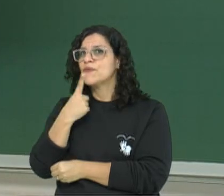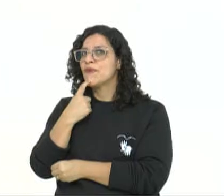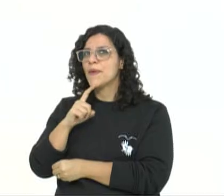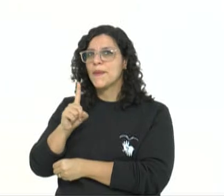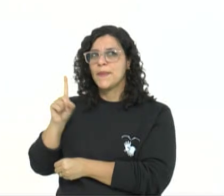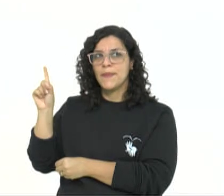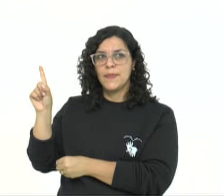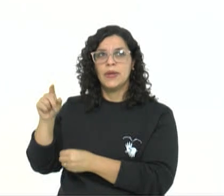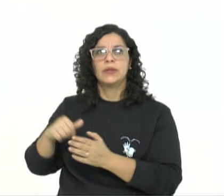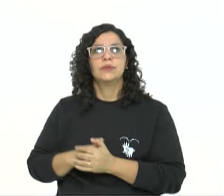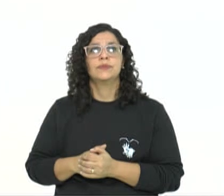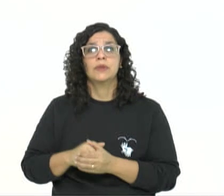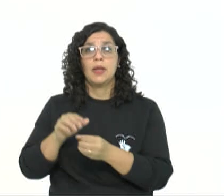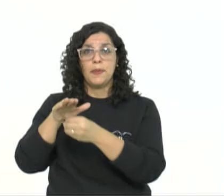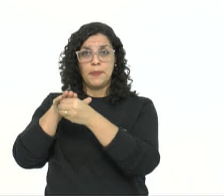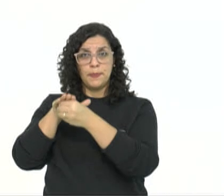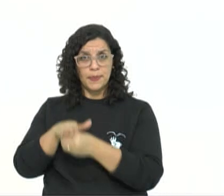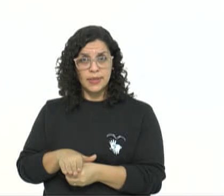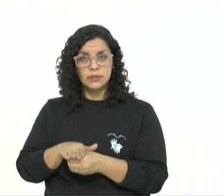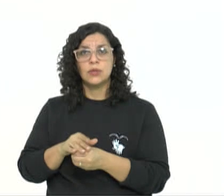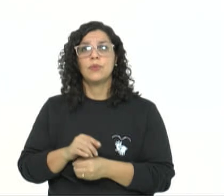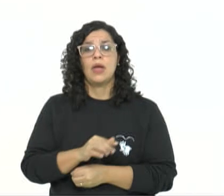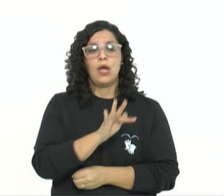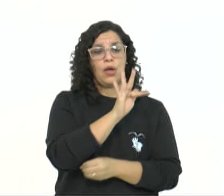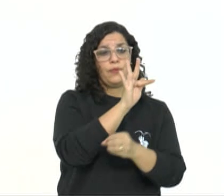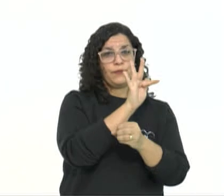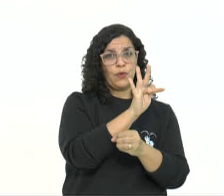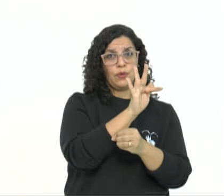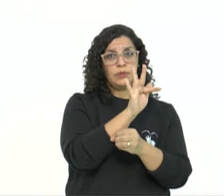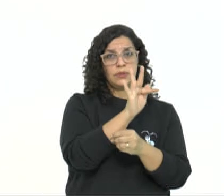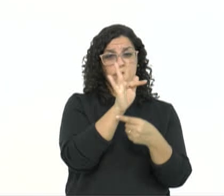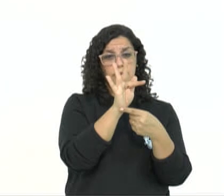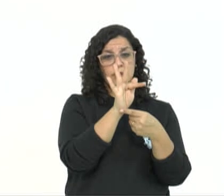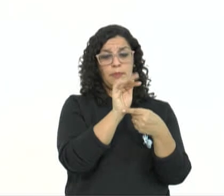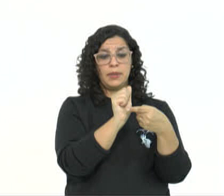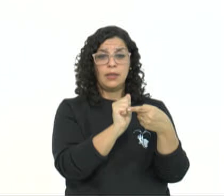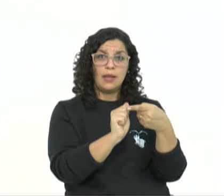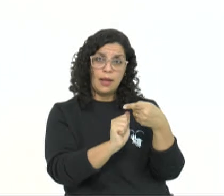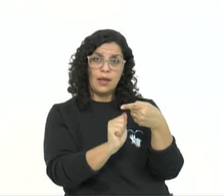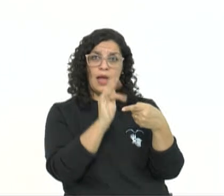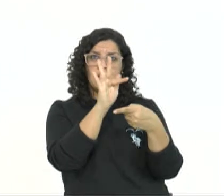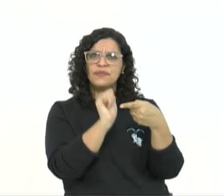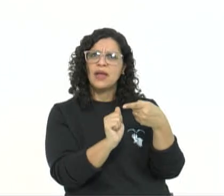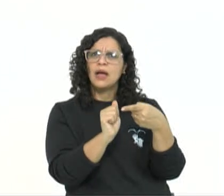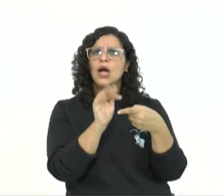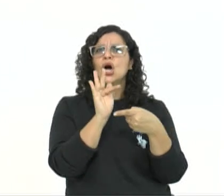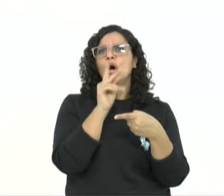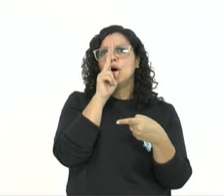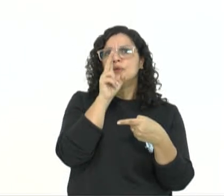Vejam, a pressão ela é a razão entre a força pela área